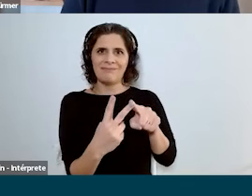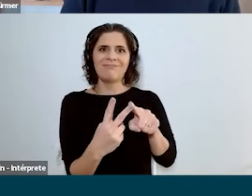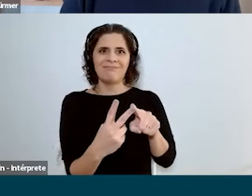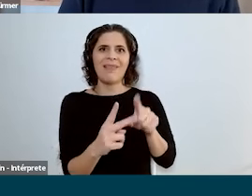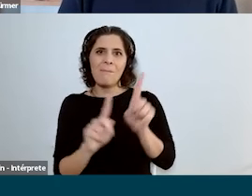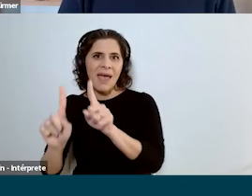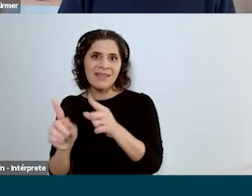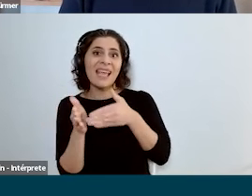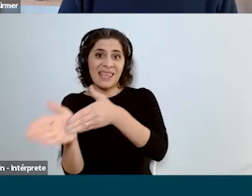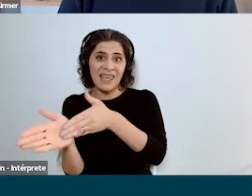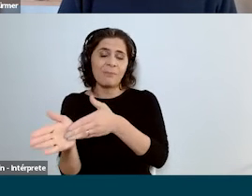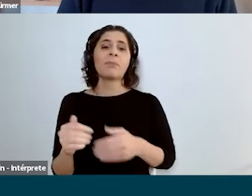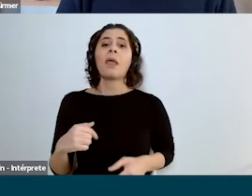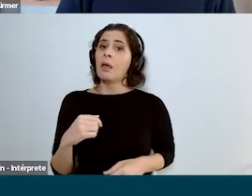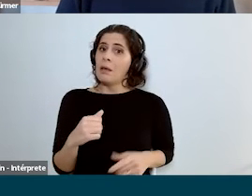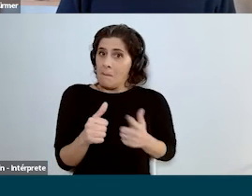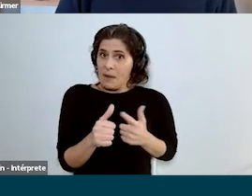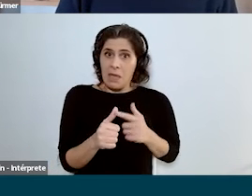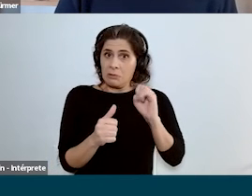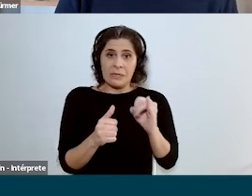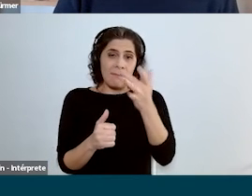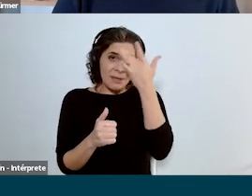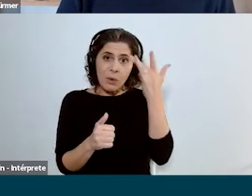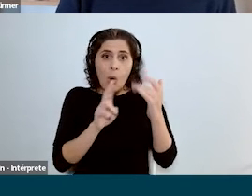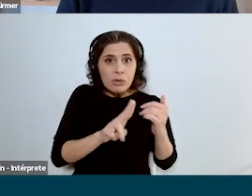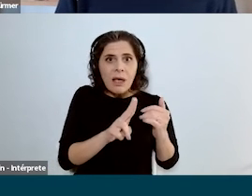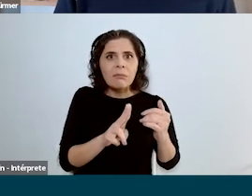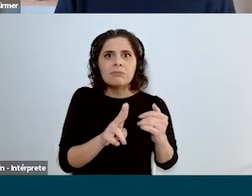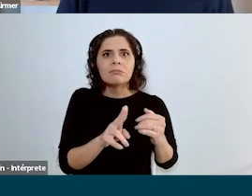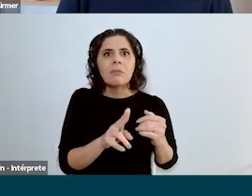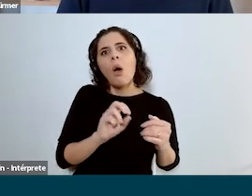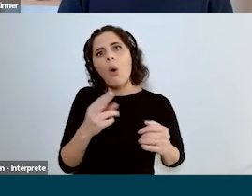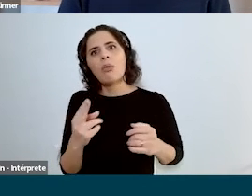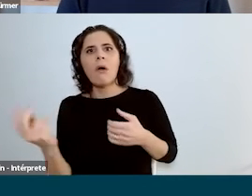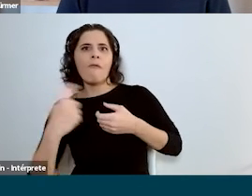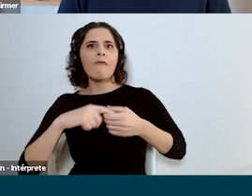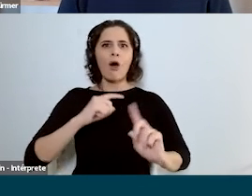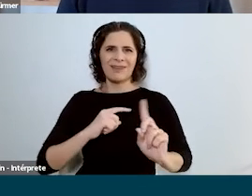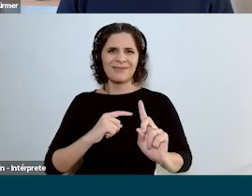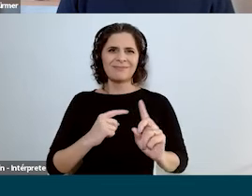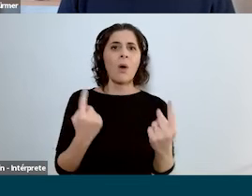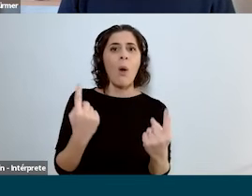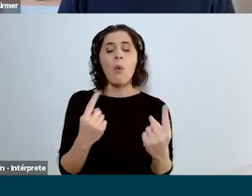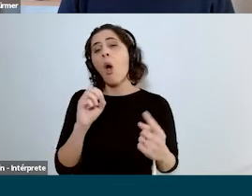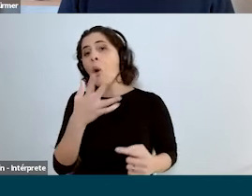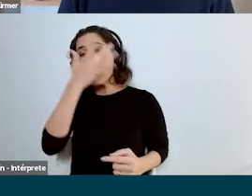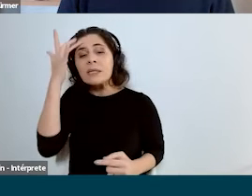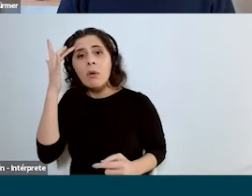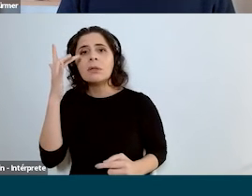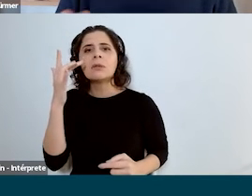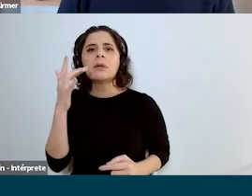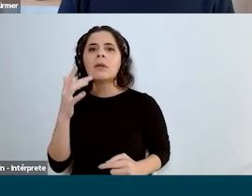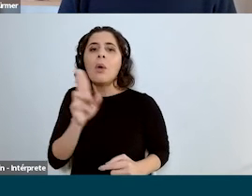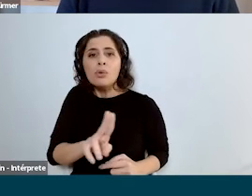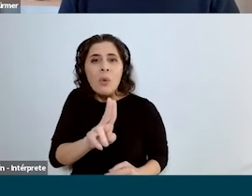primeiro acesso, que fazia muita diferença. Se a pessoa fizesse, ela voltava; se ela não fizesse, ela não voltava. E também para a gente poder trabalhar em cima dos